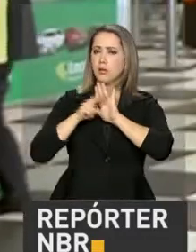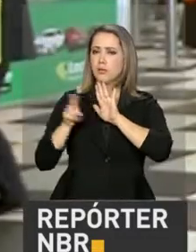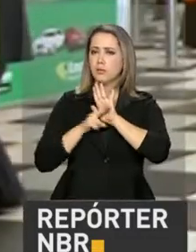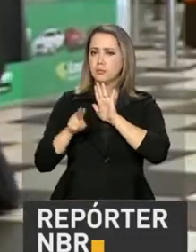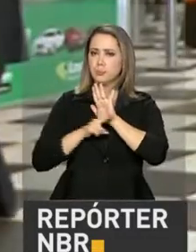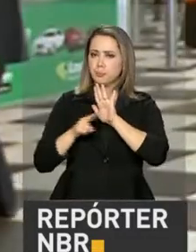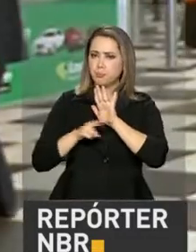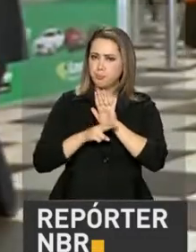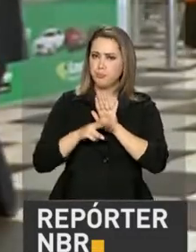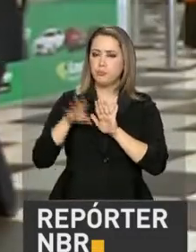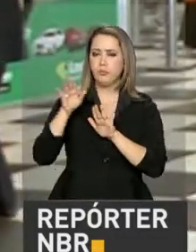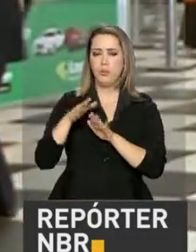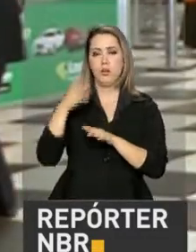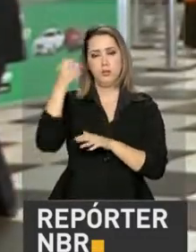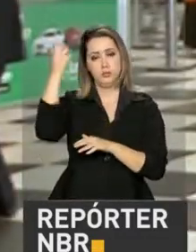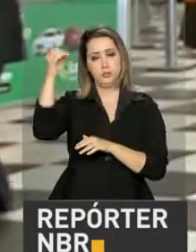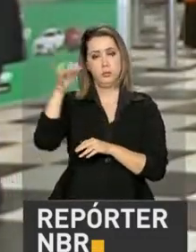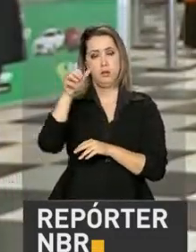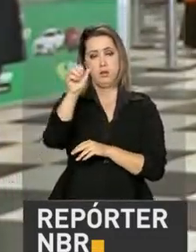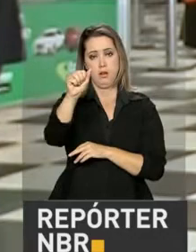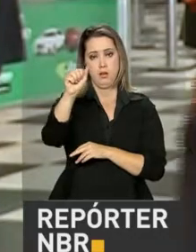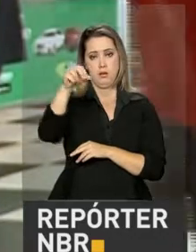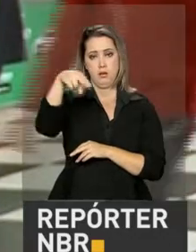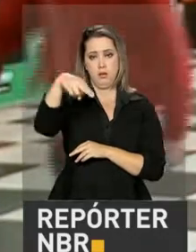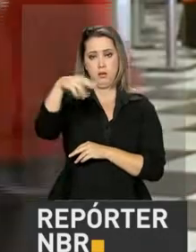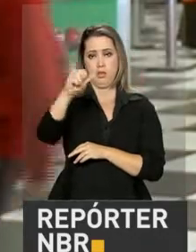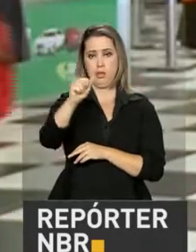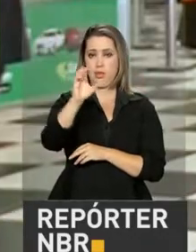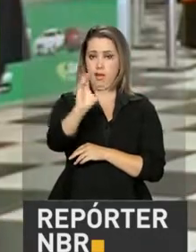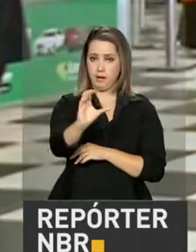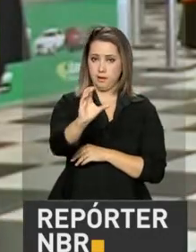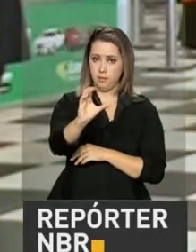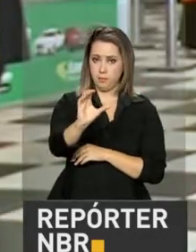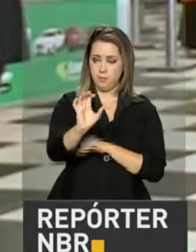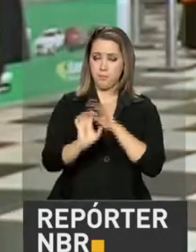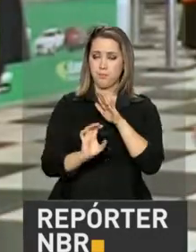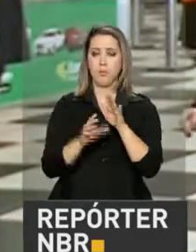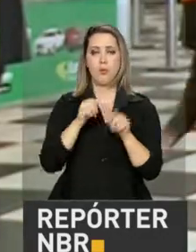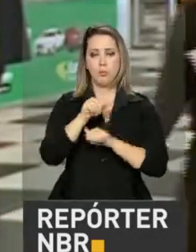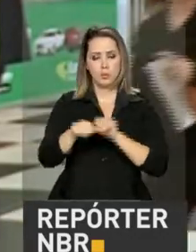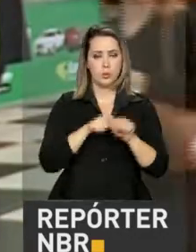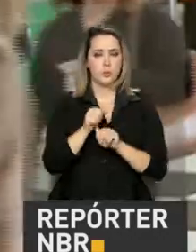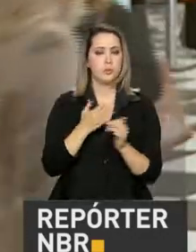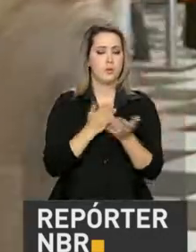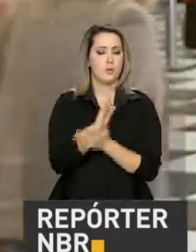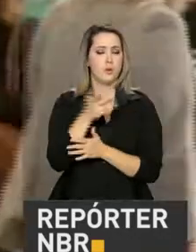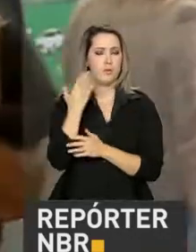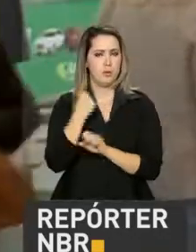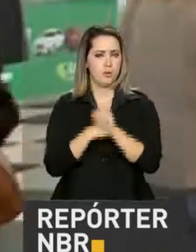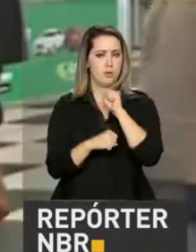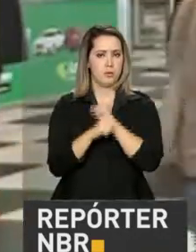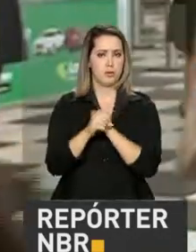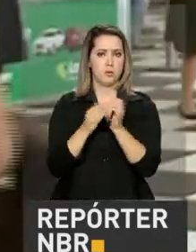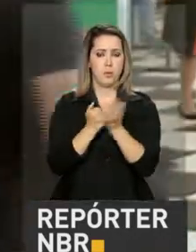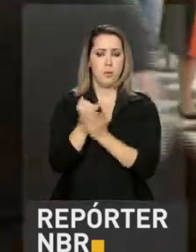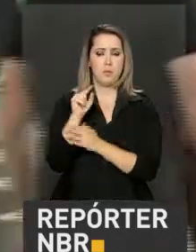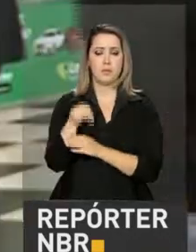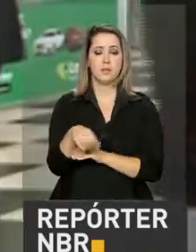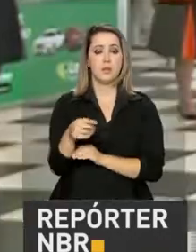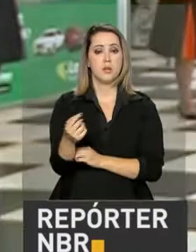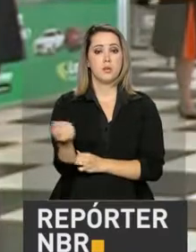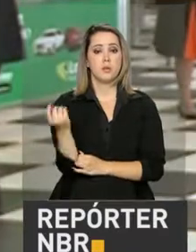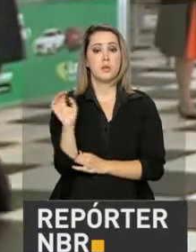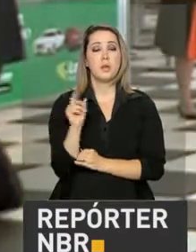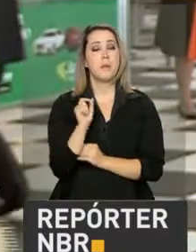aéreo promovidas pela Agência Nacional de Aviação Civil. As novas regras foram aprovadas no fim do ano passado e começaram a valer no mês de